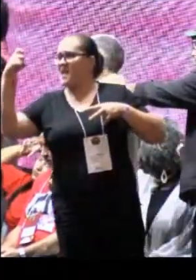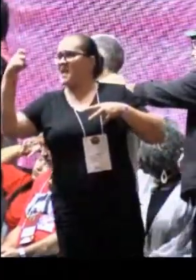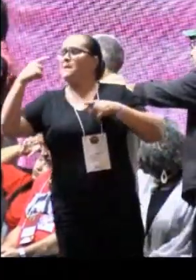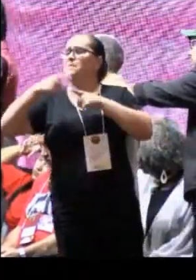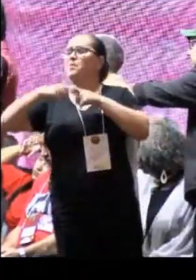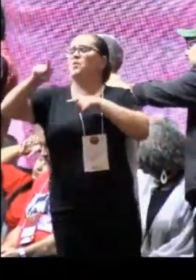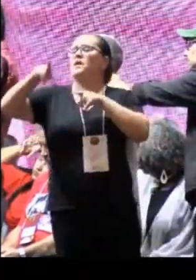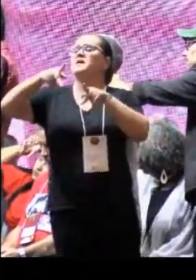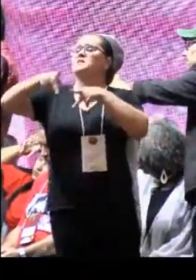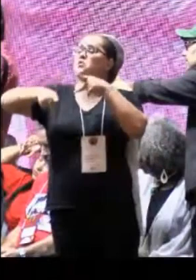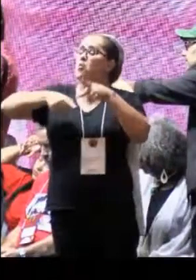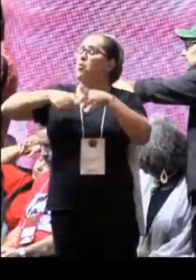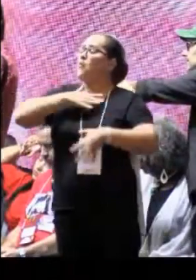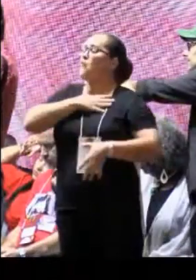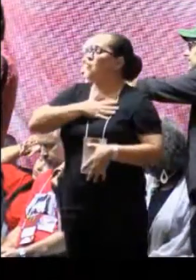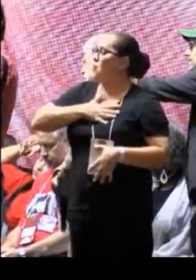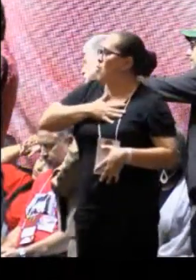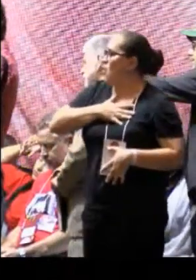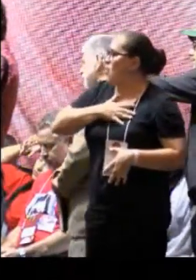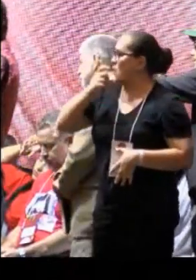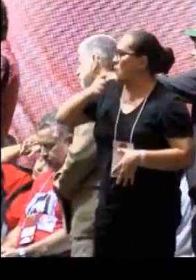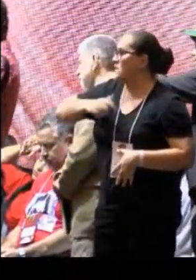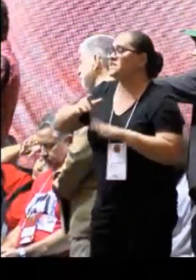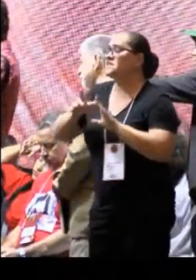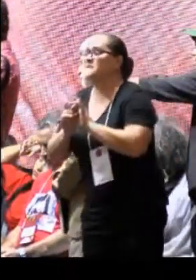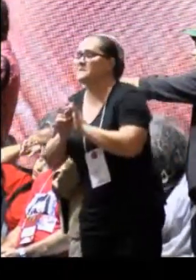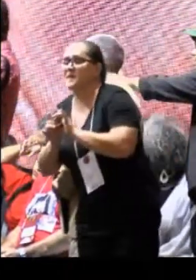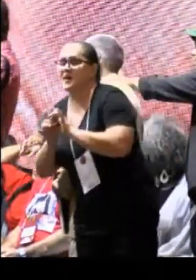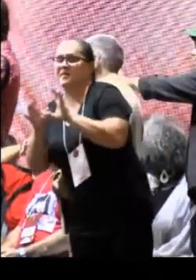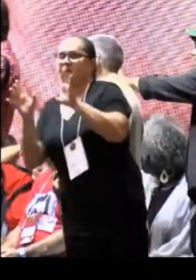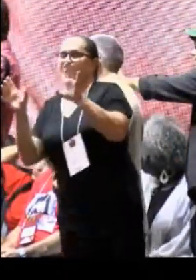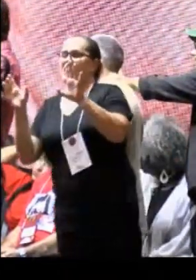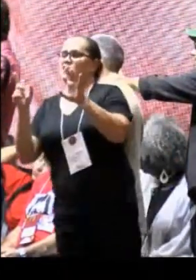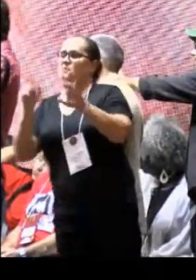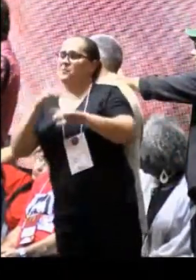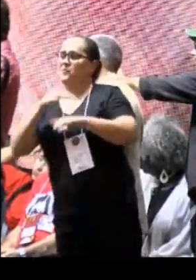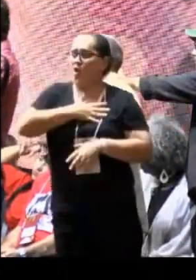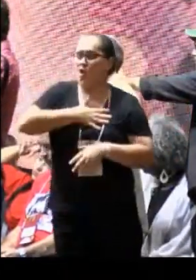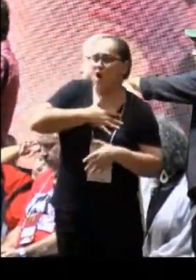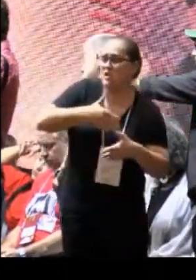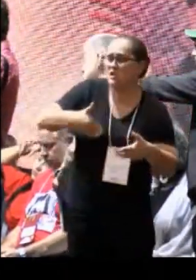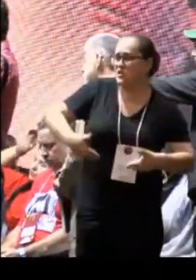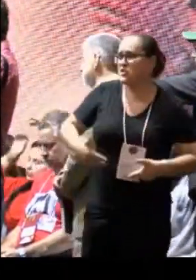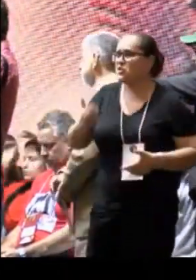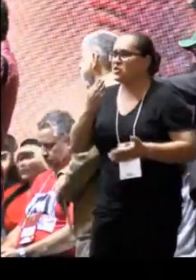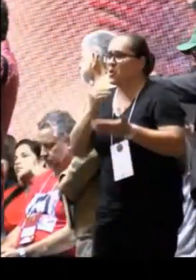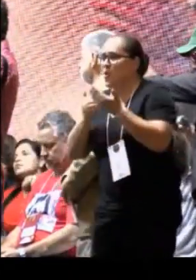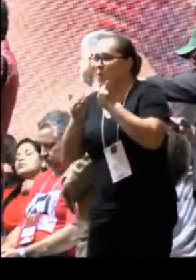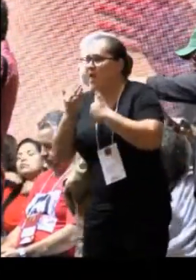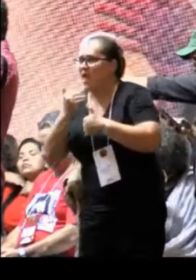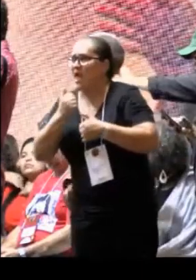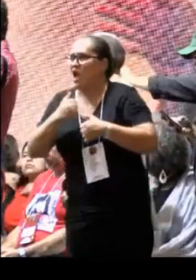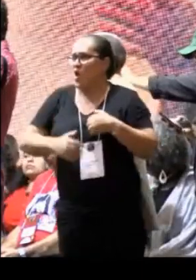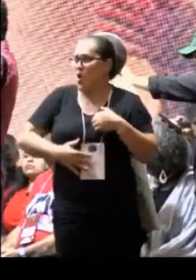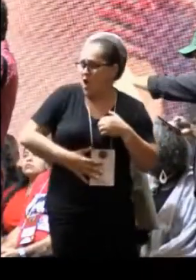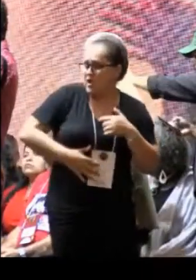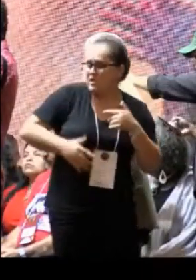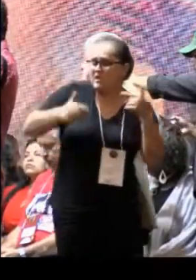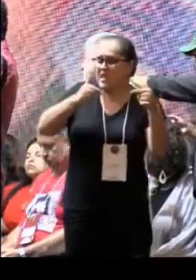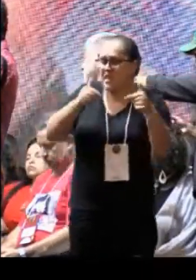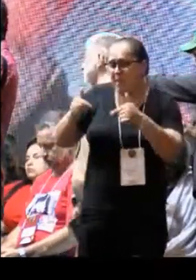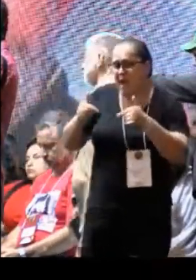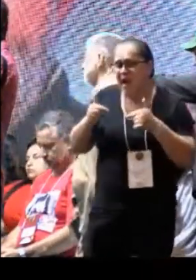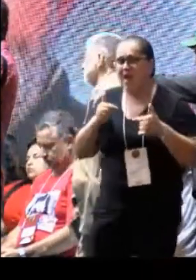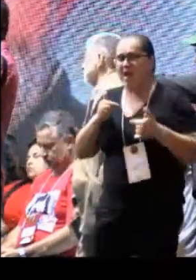já aprendeu a gostar. O povo gosta de liberdade, o povo gosta de comer bem, o povo gosta de trabalhar, o povo gosta de ganhar um